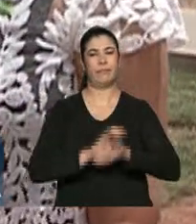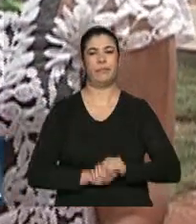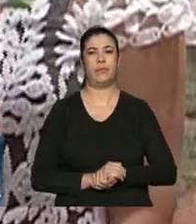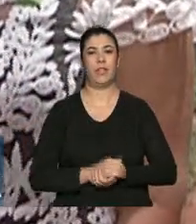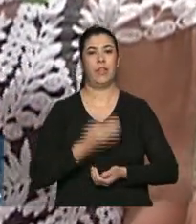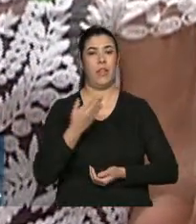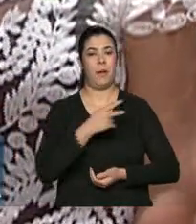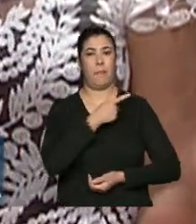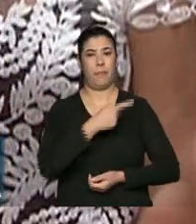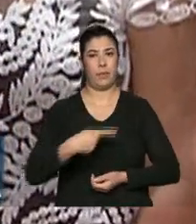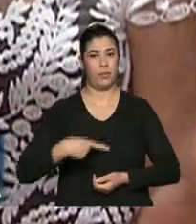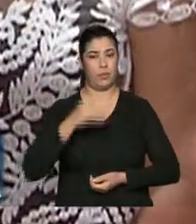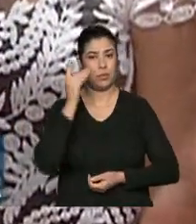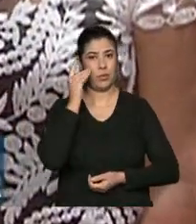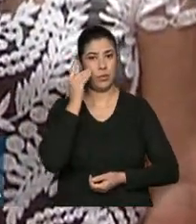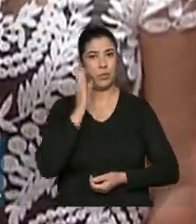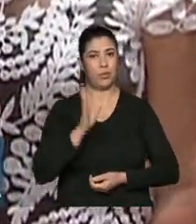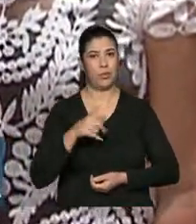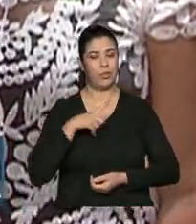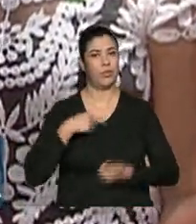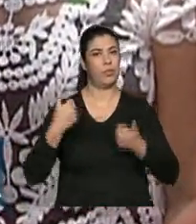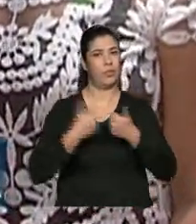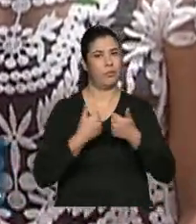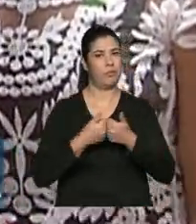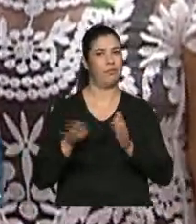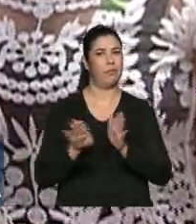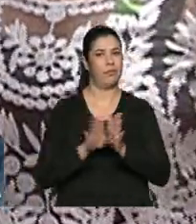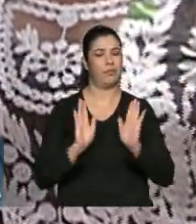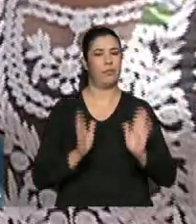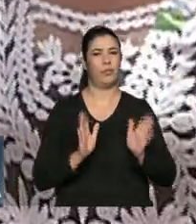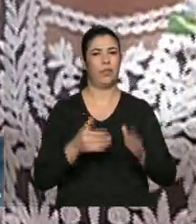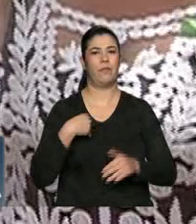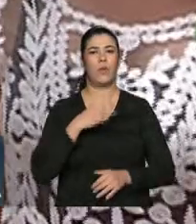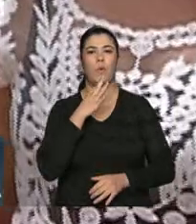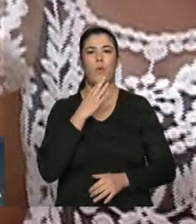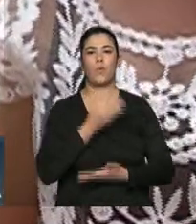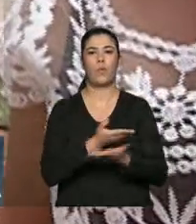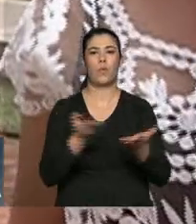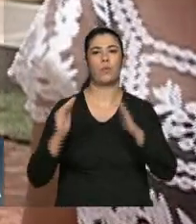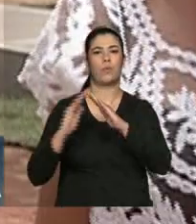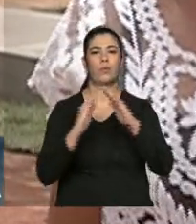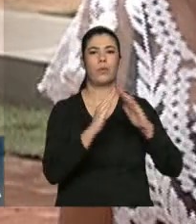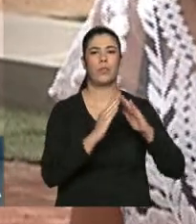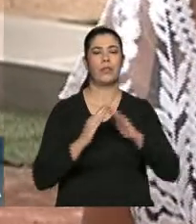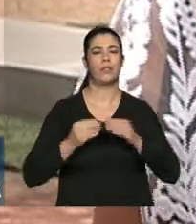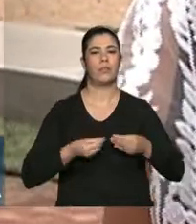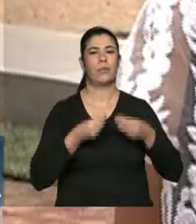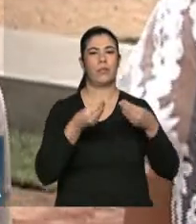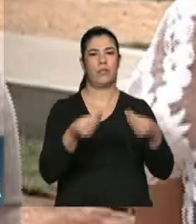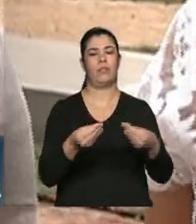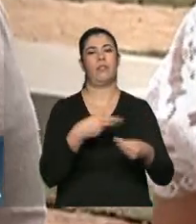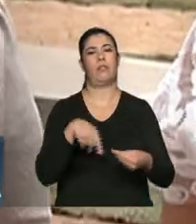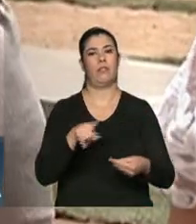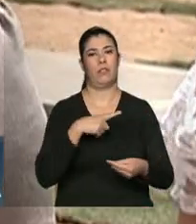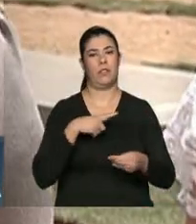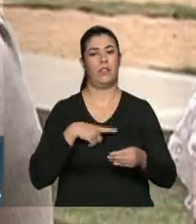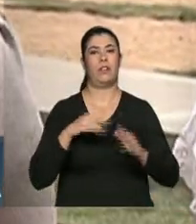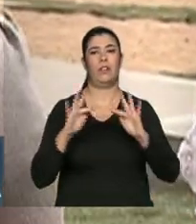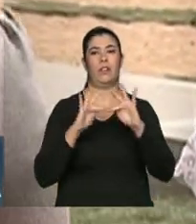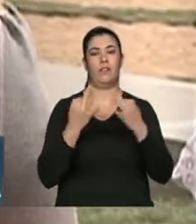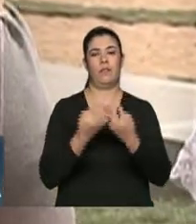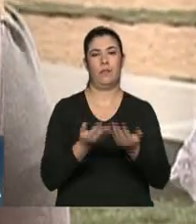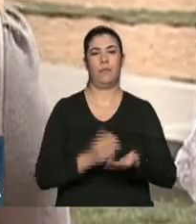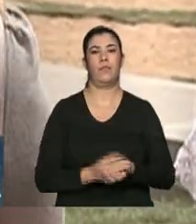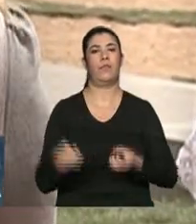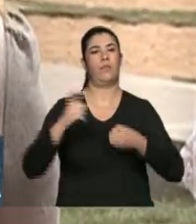A presidenta Dilma Rousseff já está chegando aqui para conhecer as moradias que vão ser entregues aos